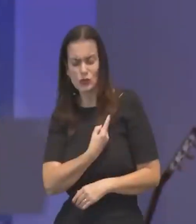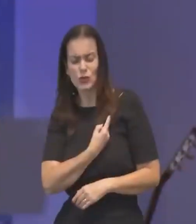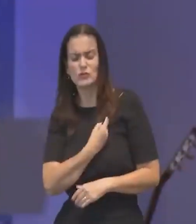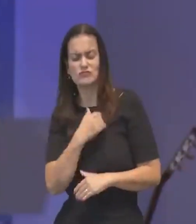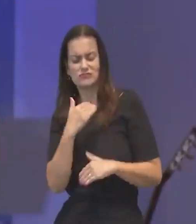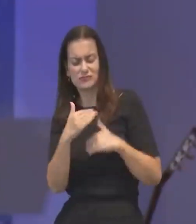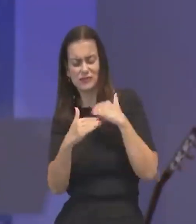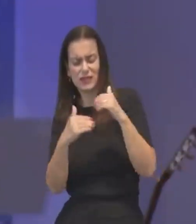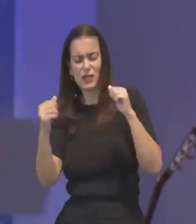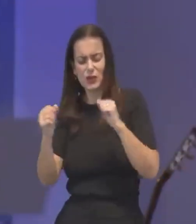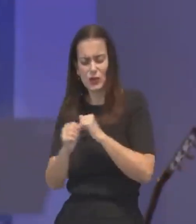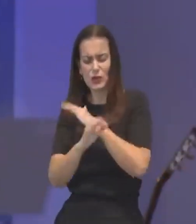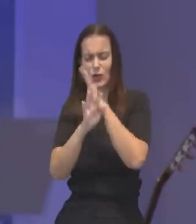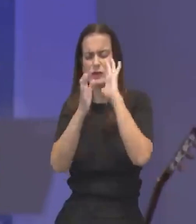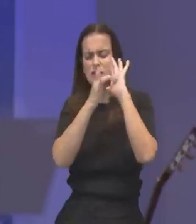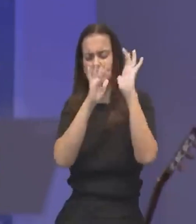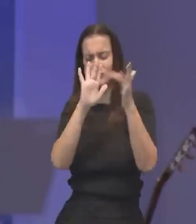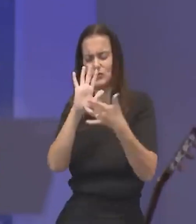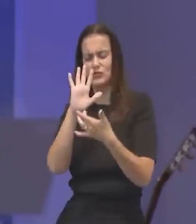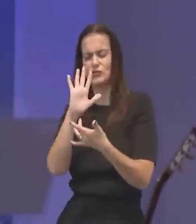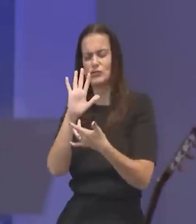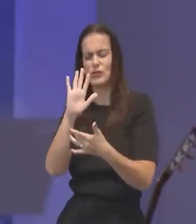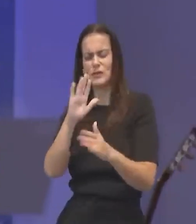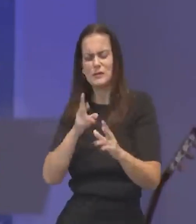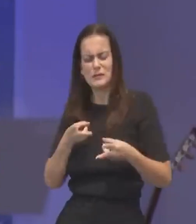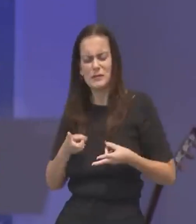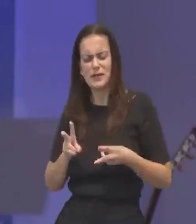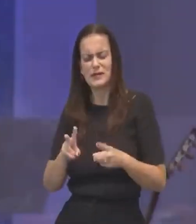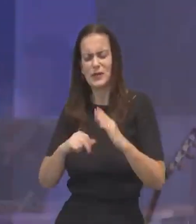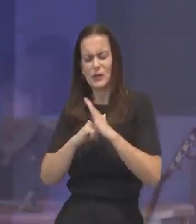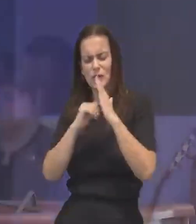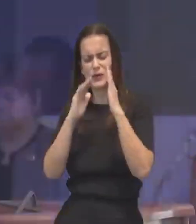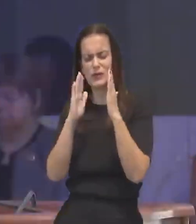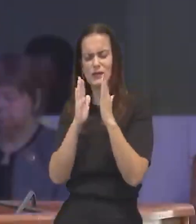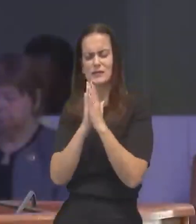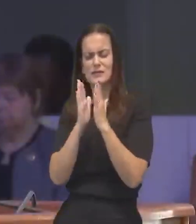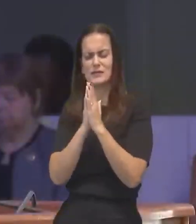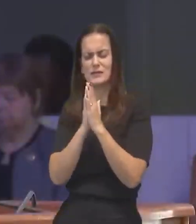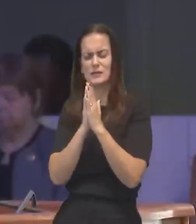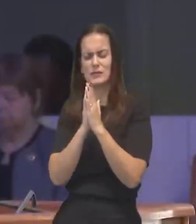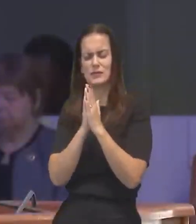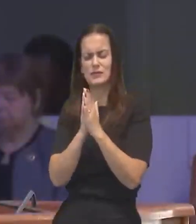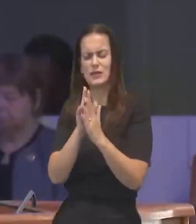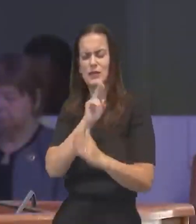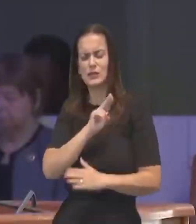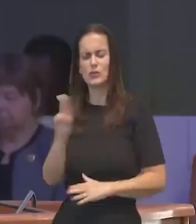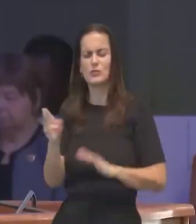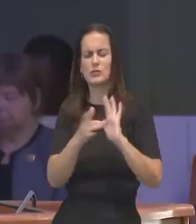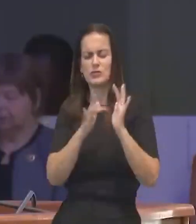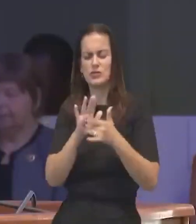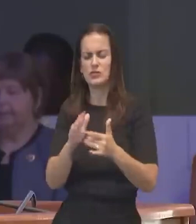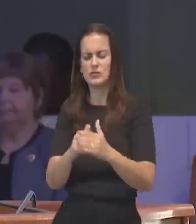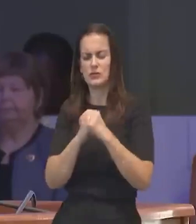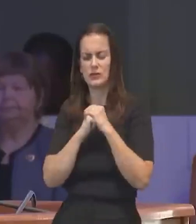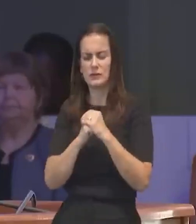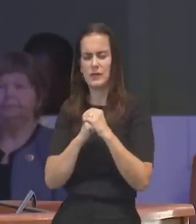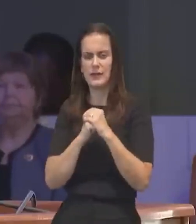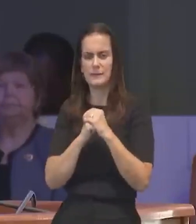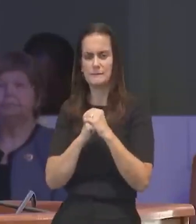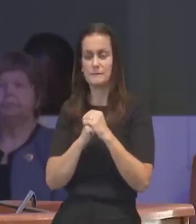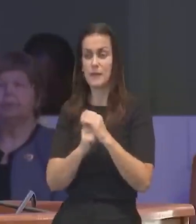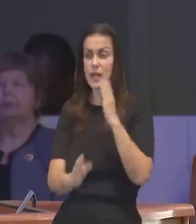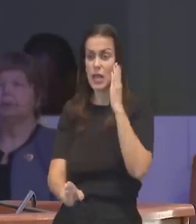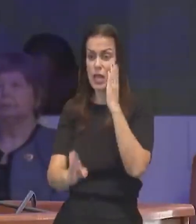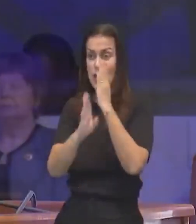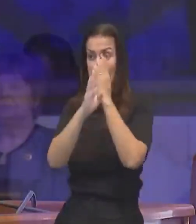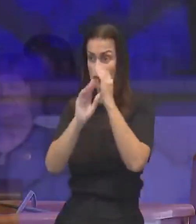para a glória de Cristo Jesus, para todos sempre. É a oração que nós fazemos, em nome de Cristo, amém. Um